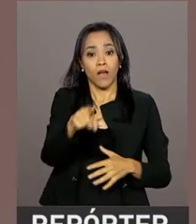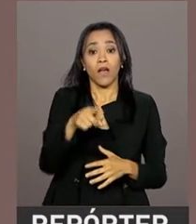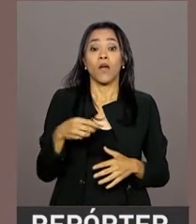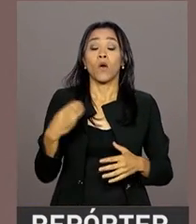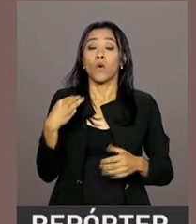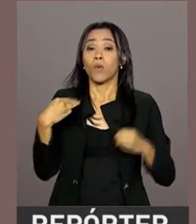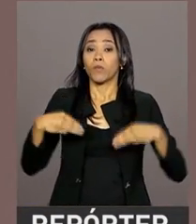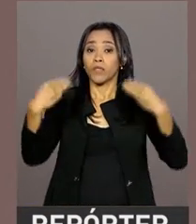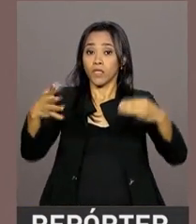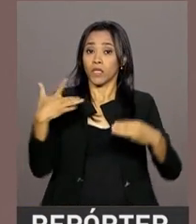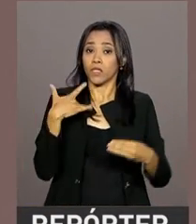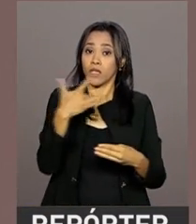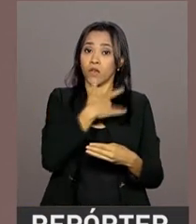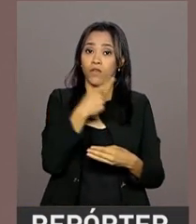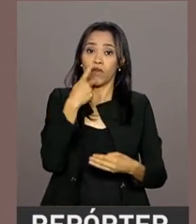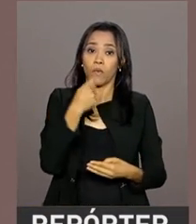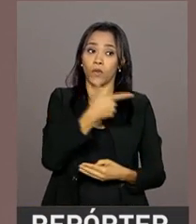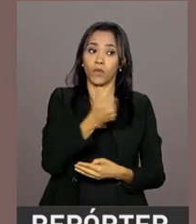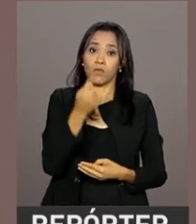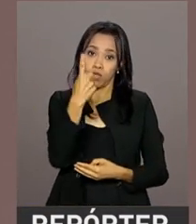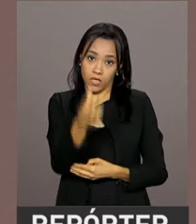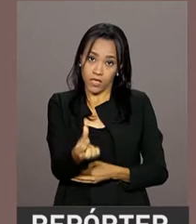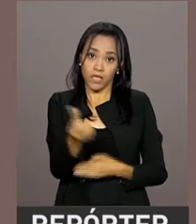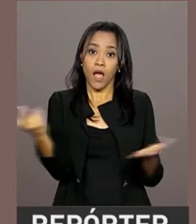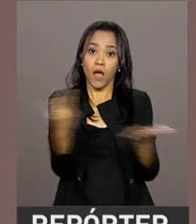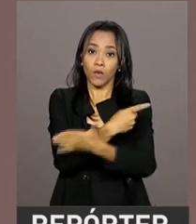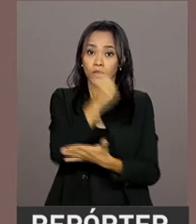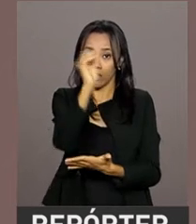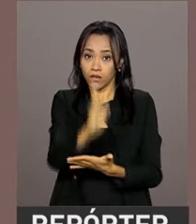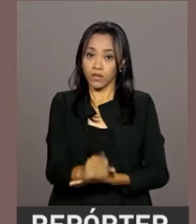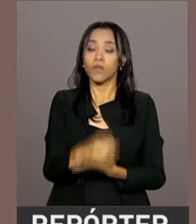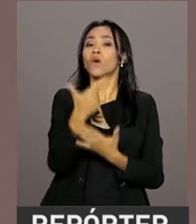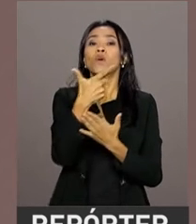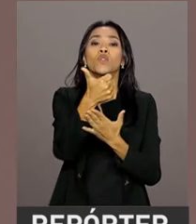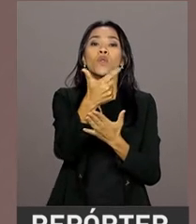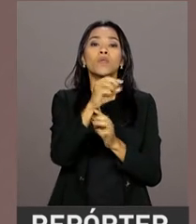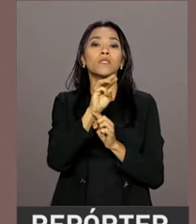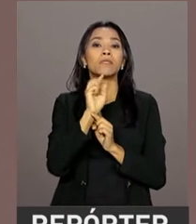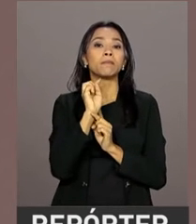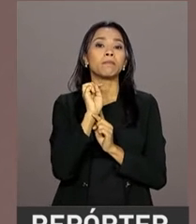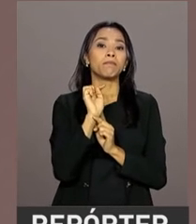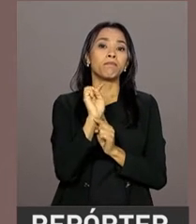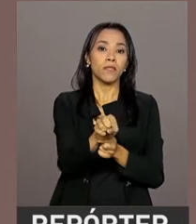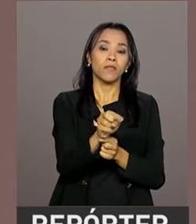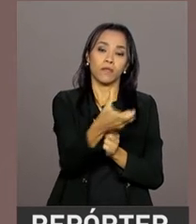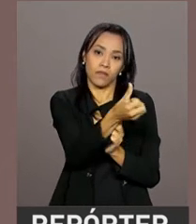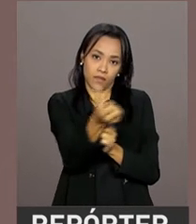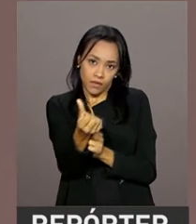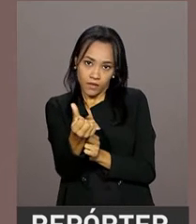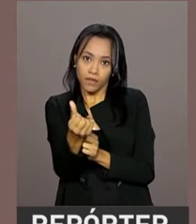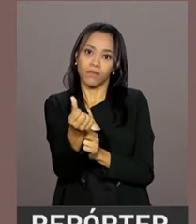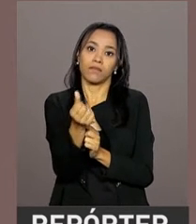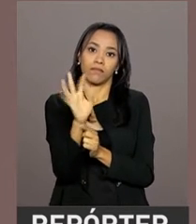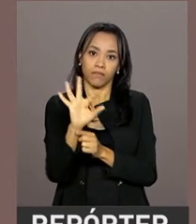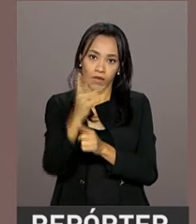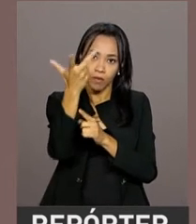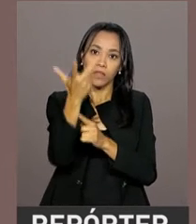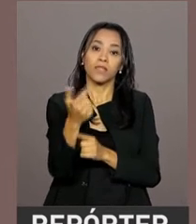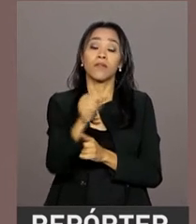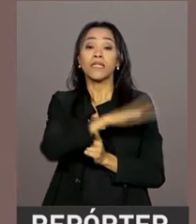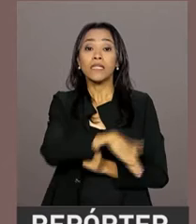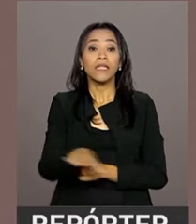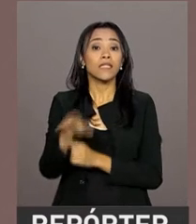Saúde indicam que em 2016 ocorreram no Brasil cerca de 12.600 casos novos de câncer em